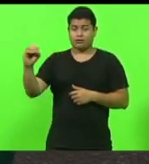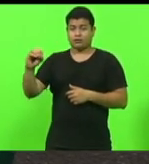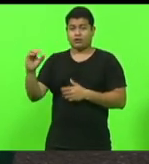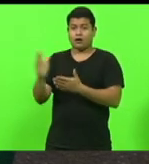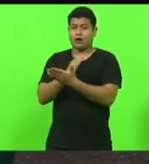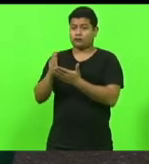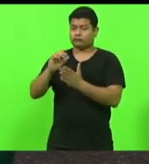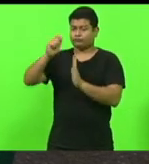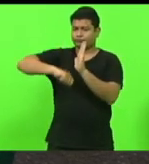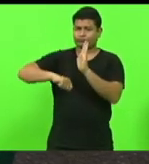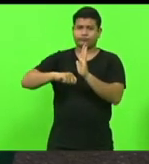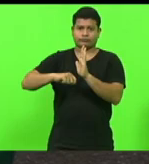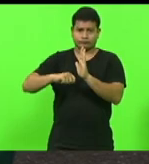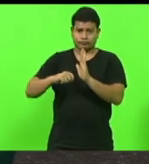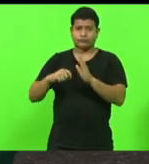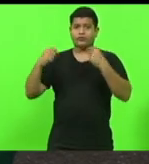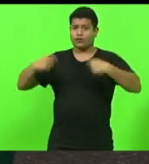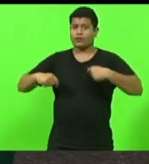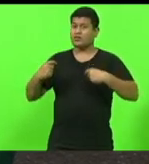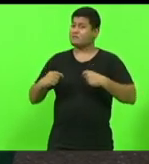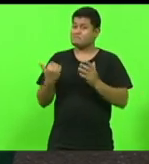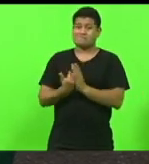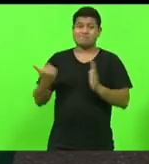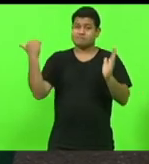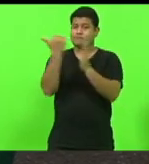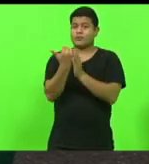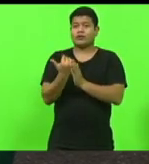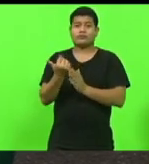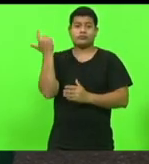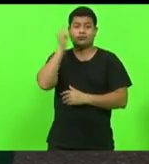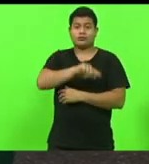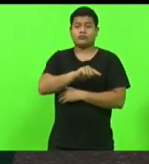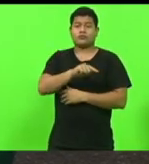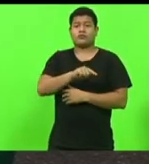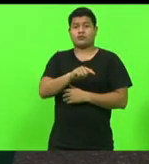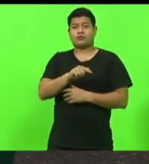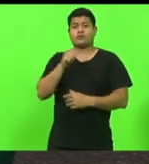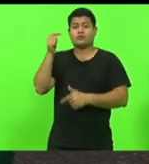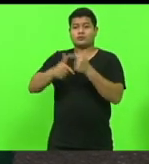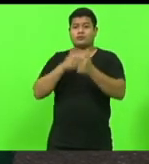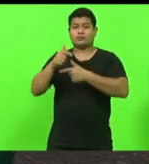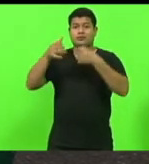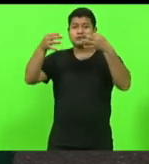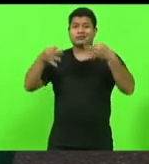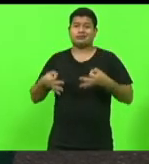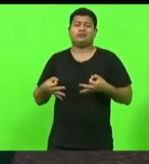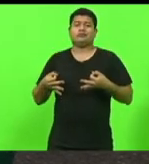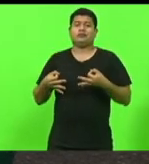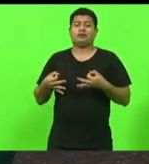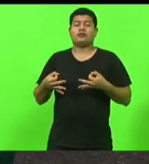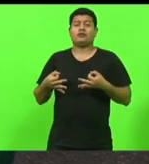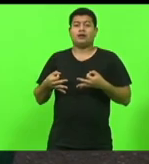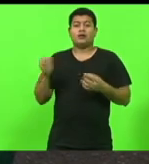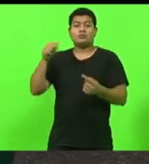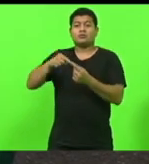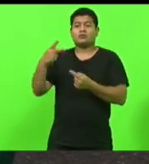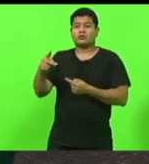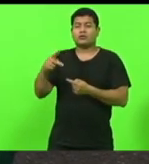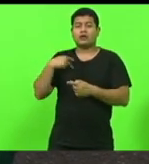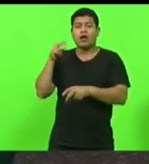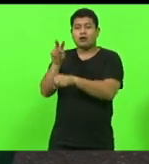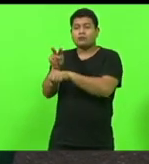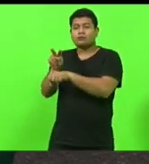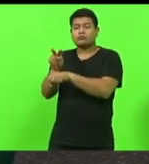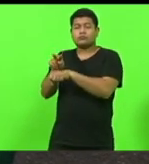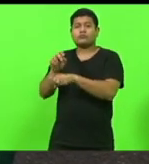precisa de muito mais para dar conta da sua missão que é de cuidar do sistema prisional catarinense. Enfim,